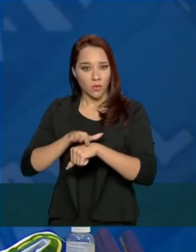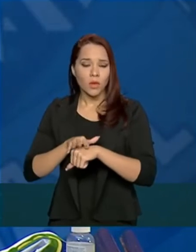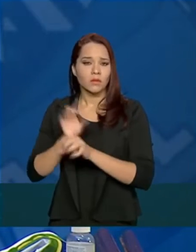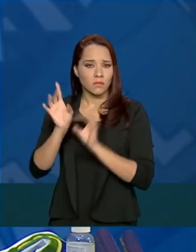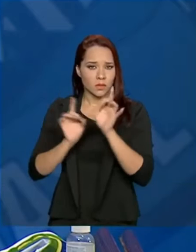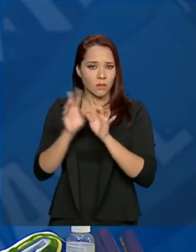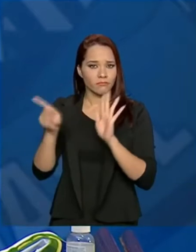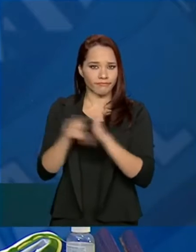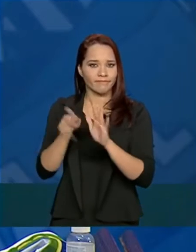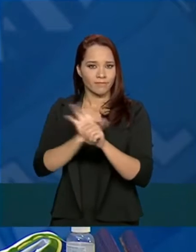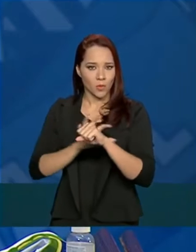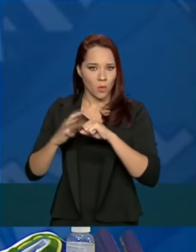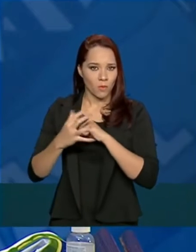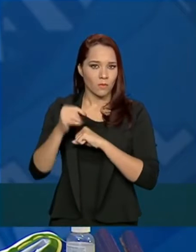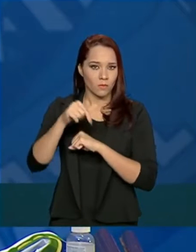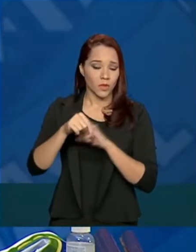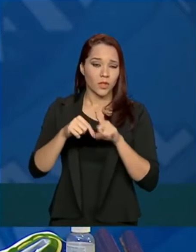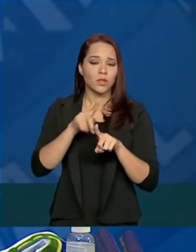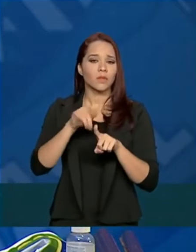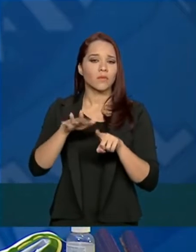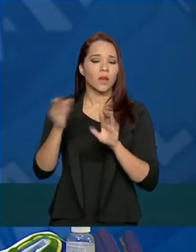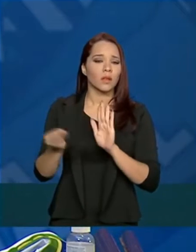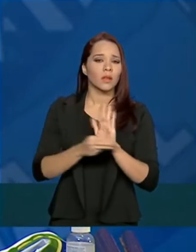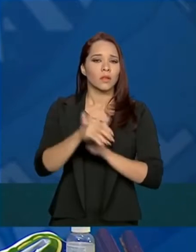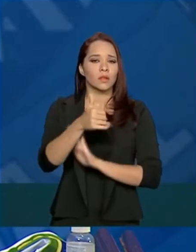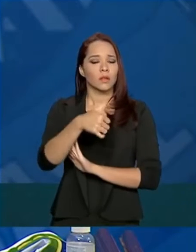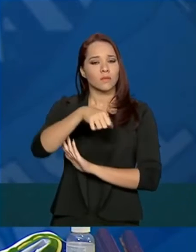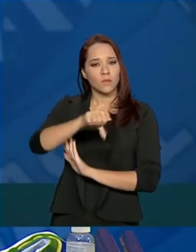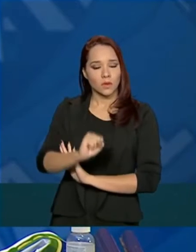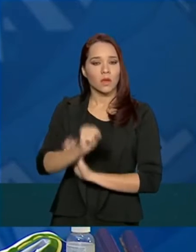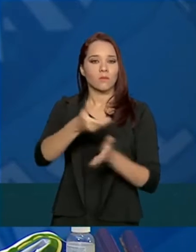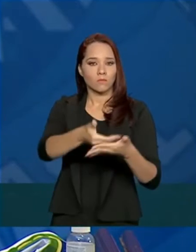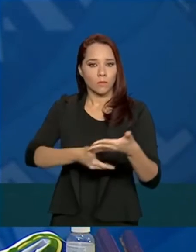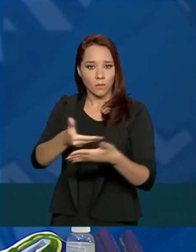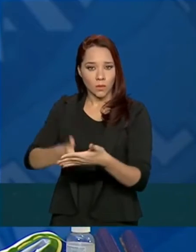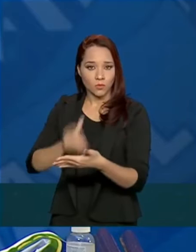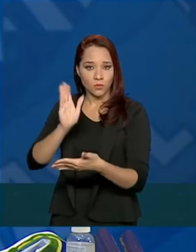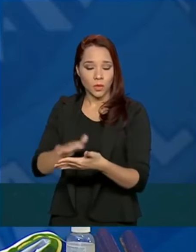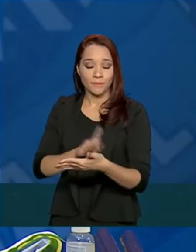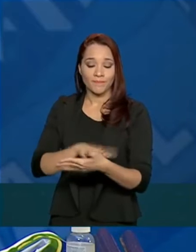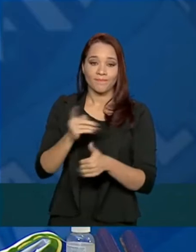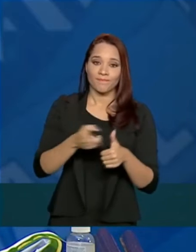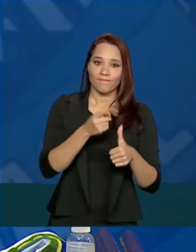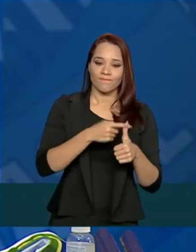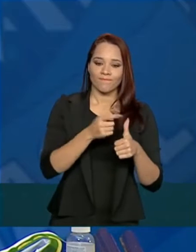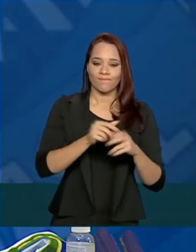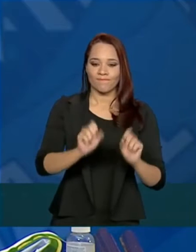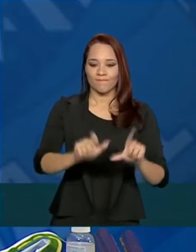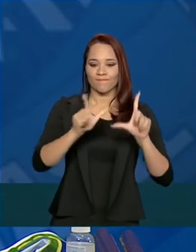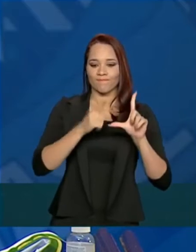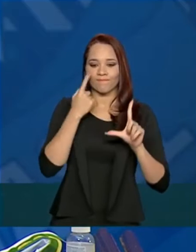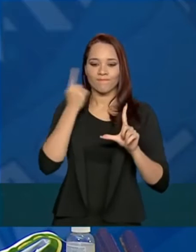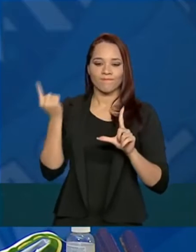do Covid-19, que esse será, portanto, o 18º boletim, né? E nessa primeira